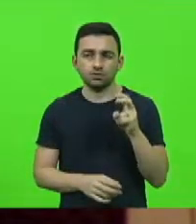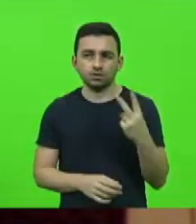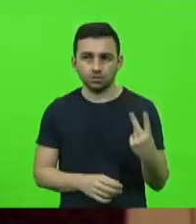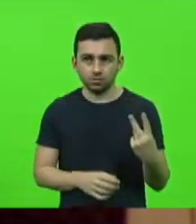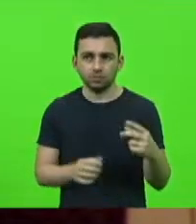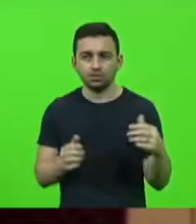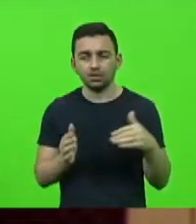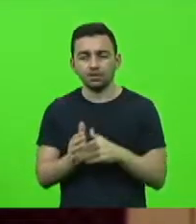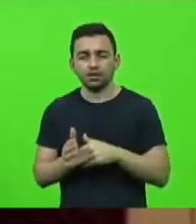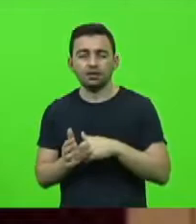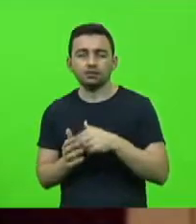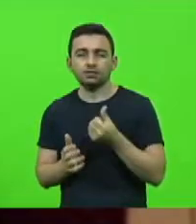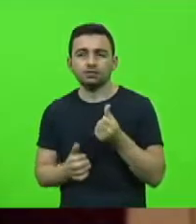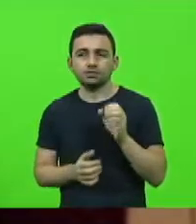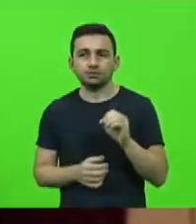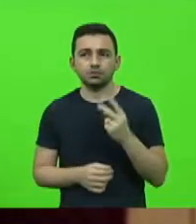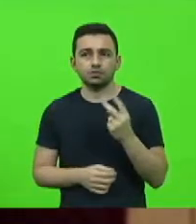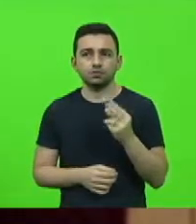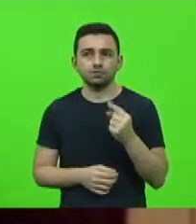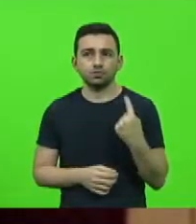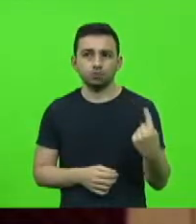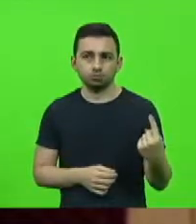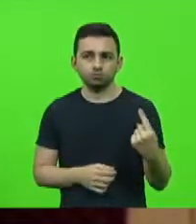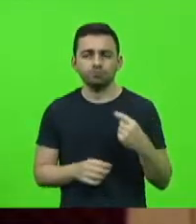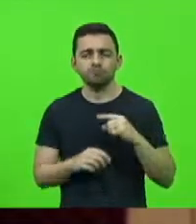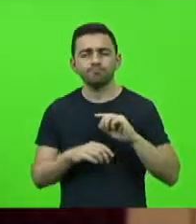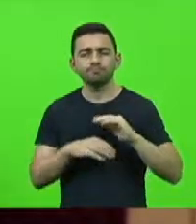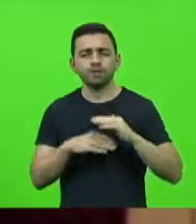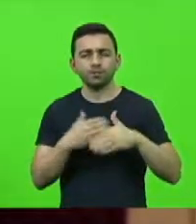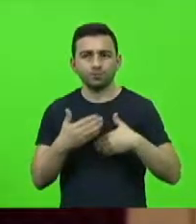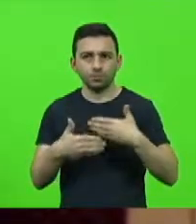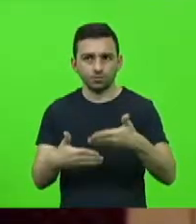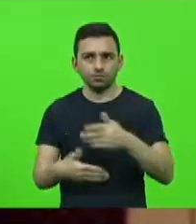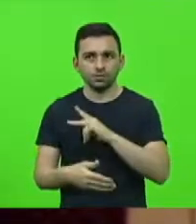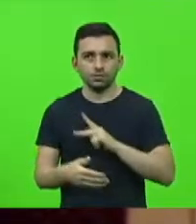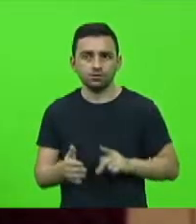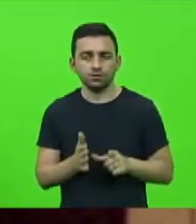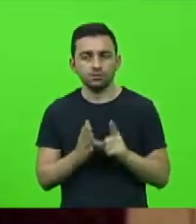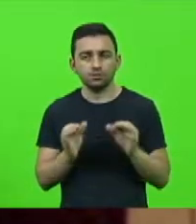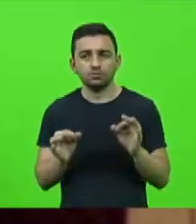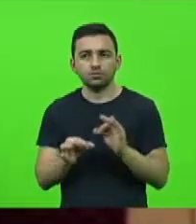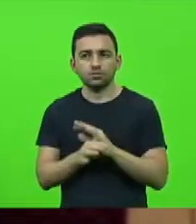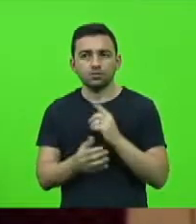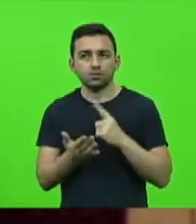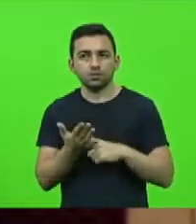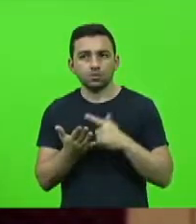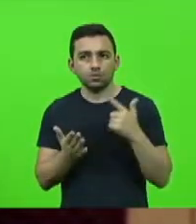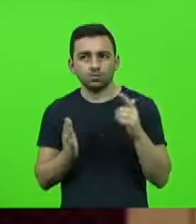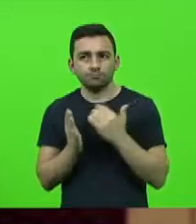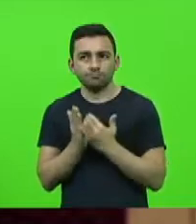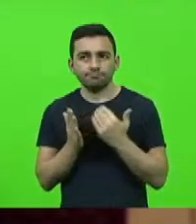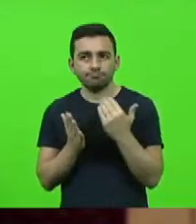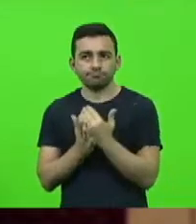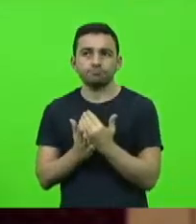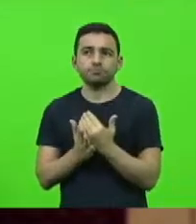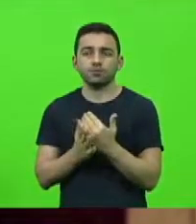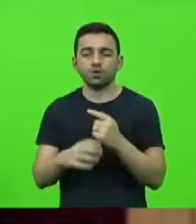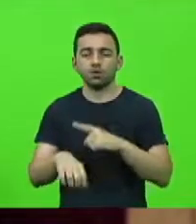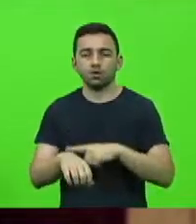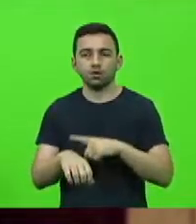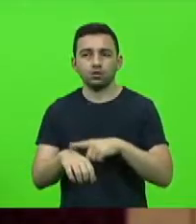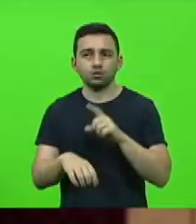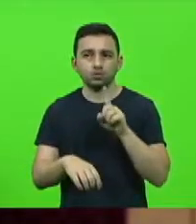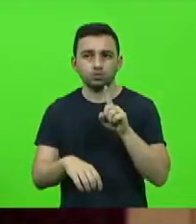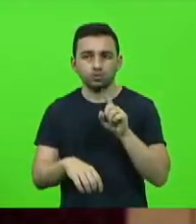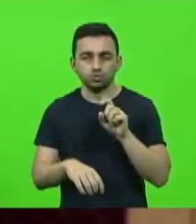a 2260 2021. Na sequência, o senhor presidente, antes de encerrar a sessão, convocou outra extraordinária para as 18 horas e